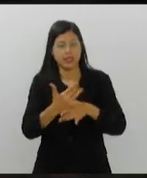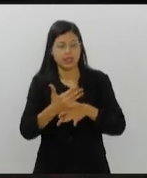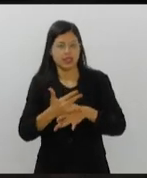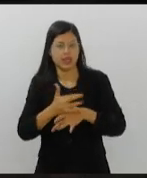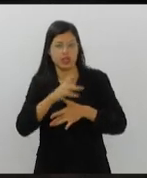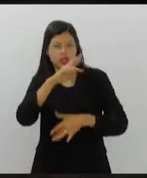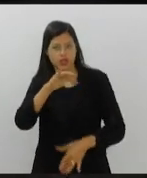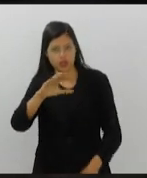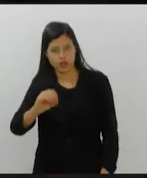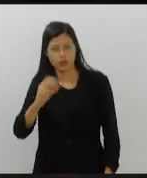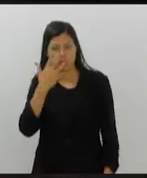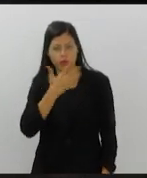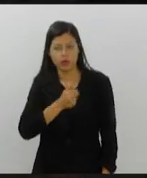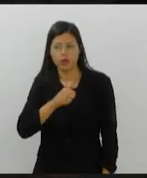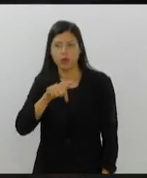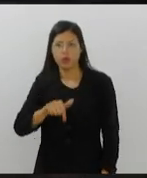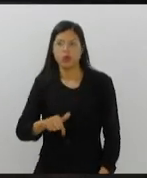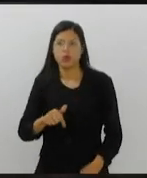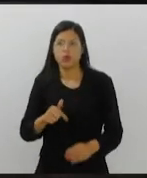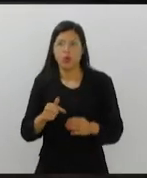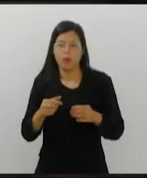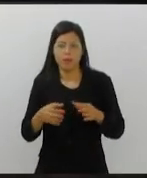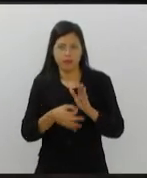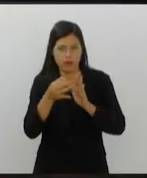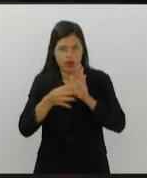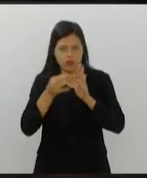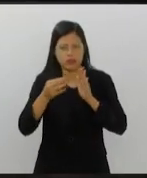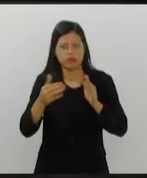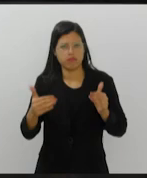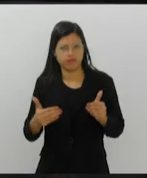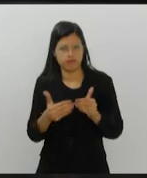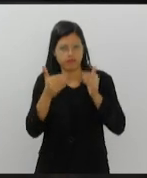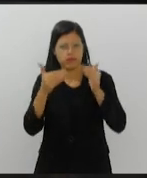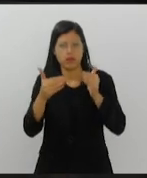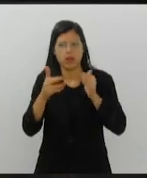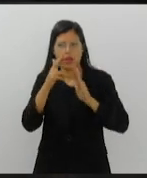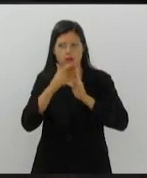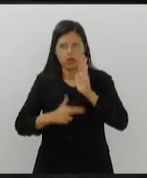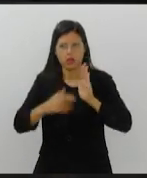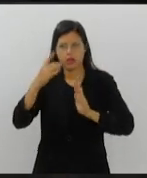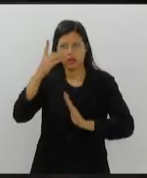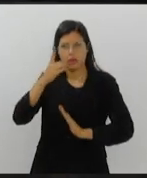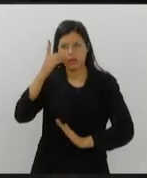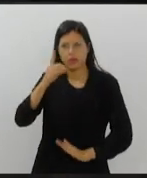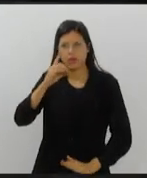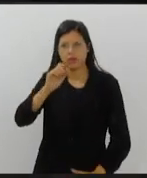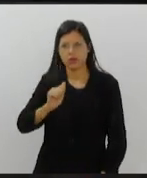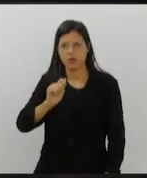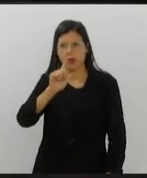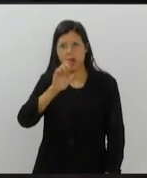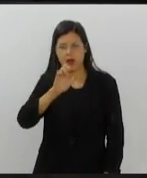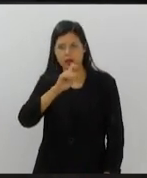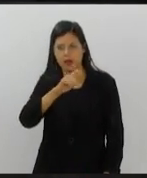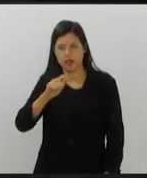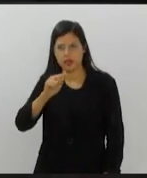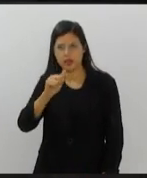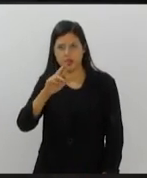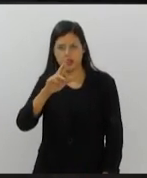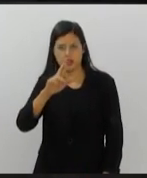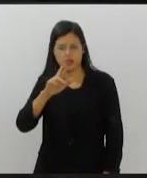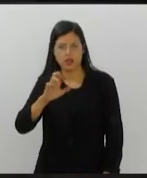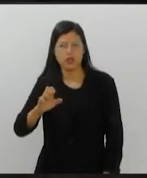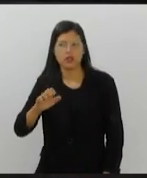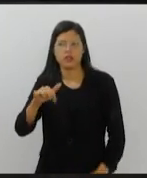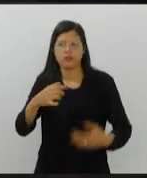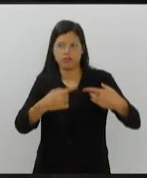Parecer da Comissão de Indicações Legislativas favorável, relatoria do deputado Alexandre Kinoplock. Em discussão.